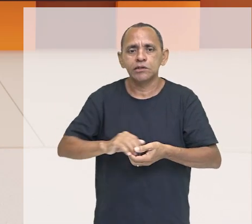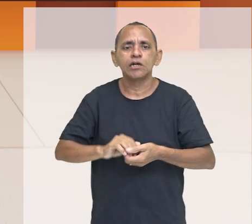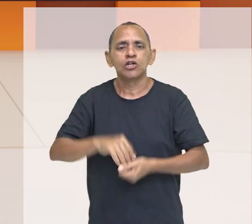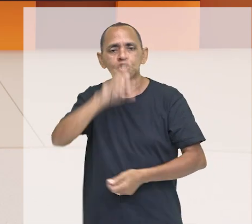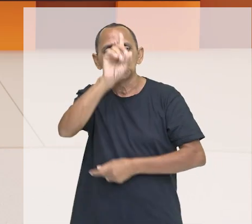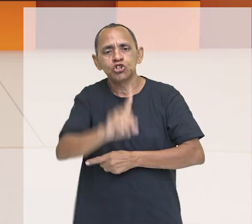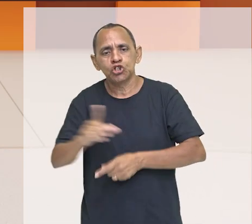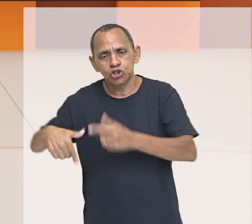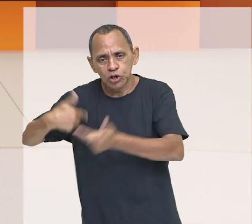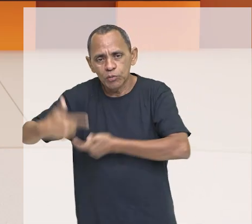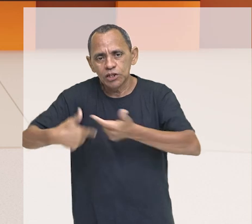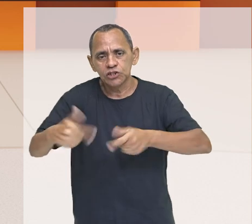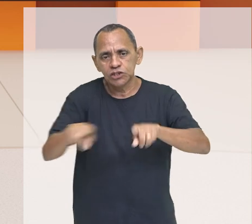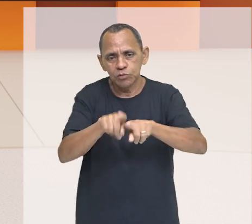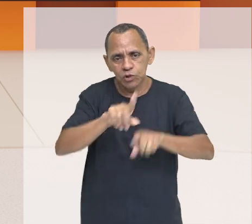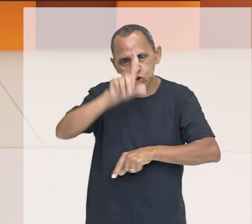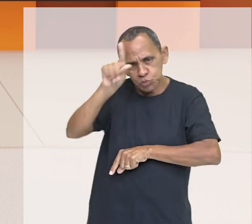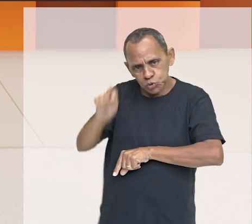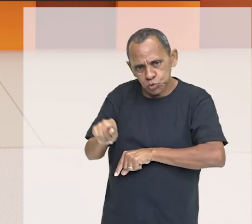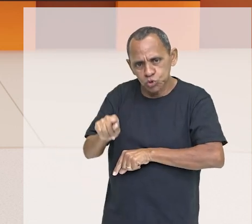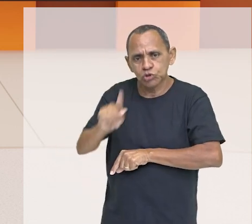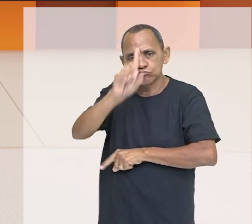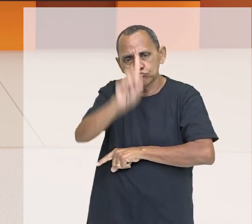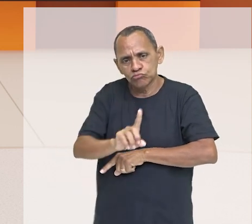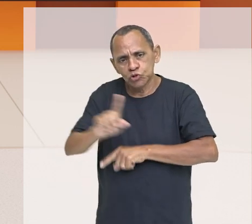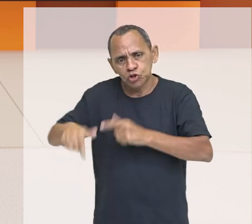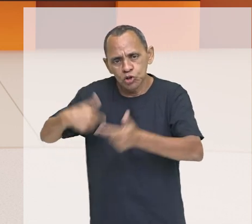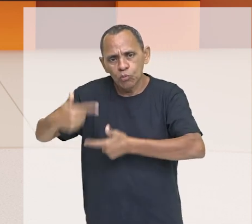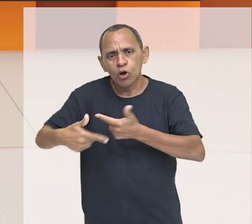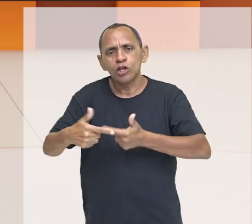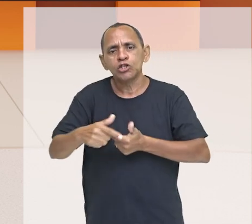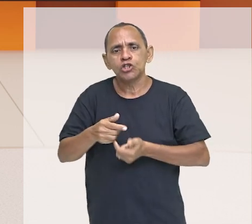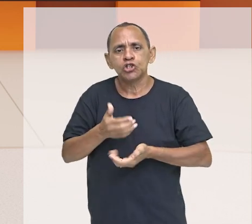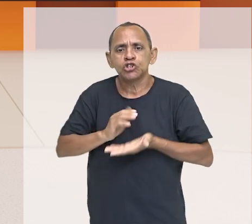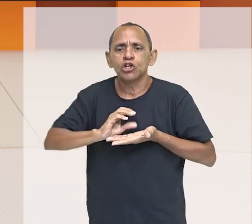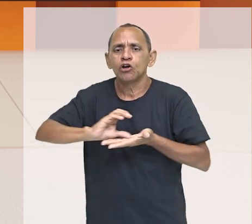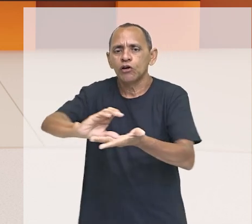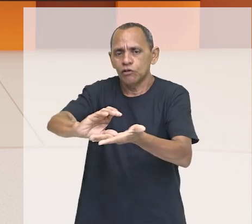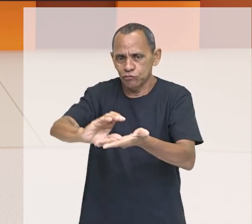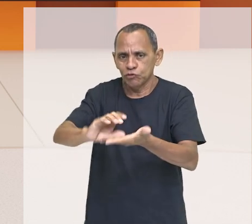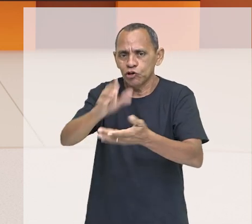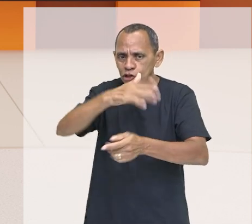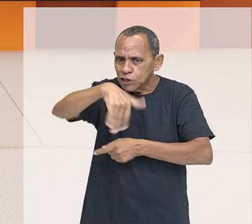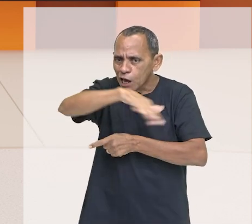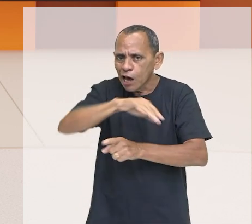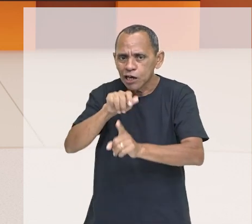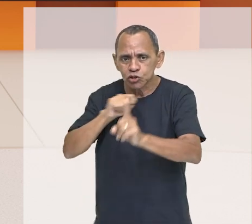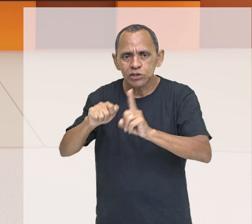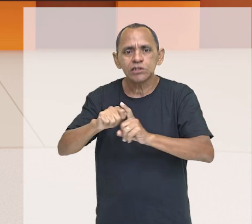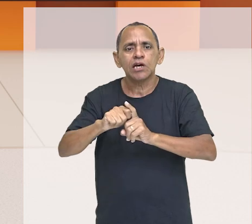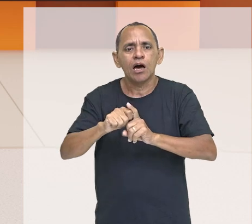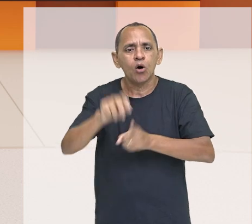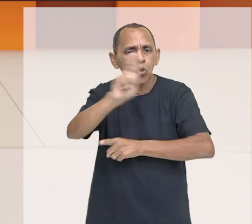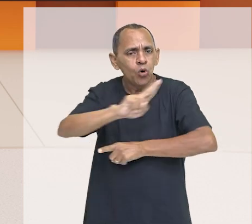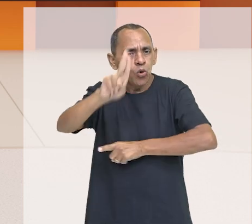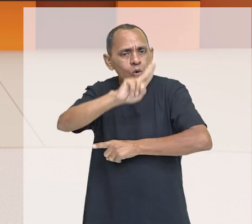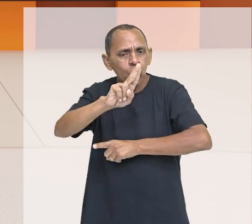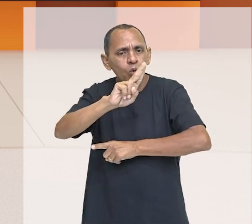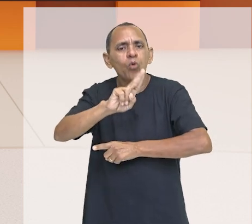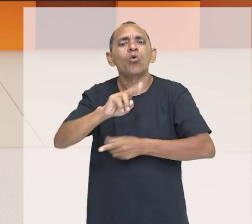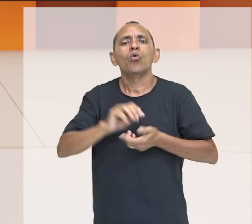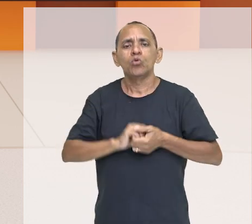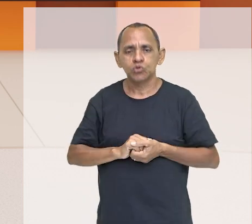na sociedade, redução dos direitos trabalhistas, baixo investimento na área social, consumidores versus